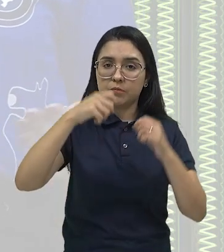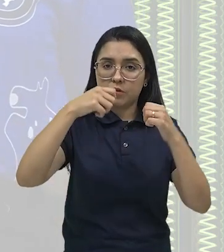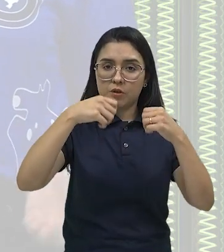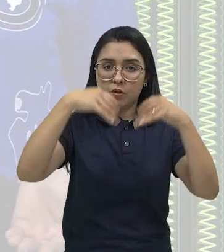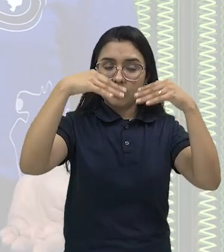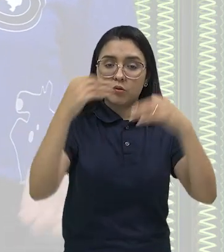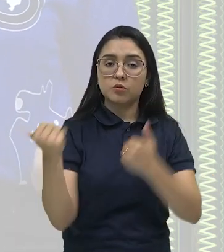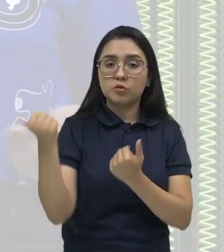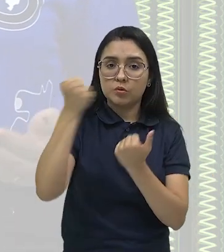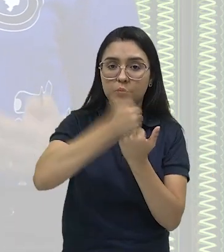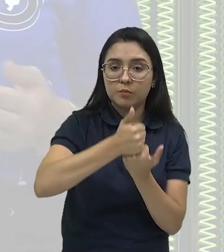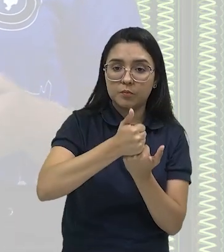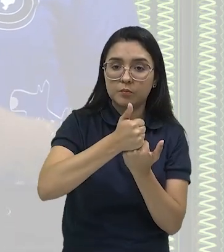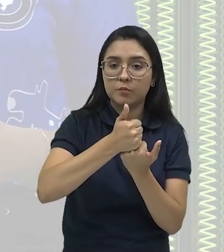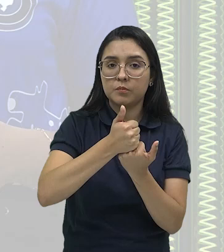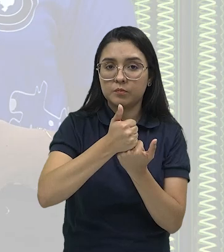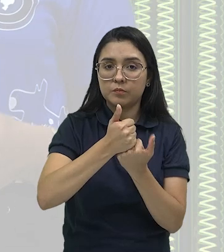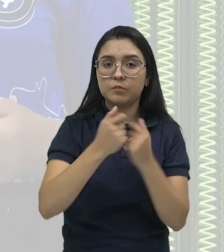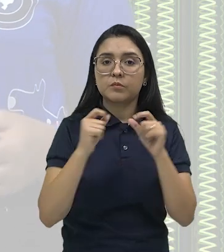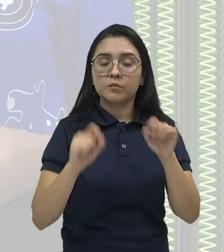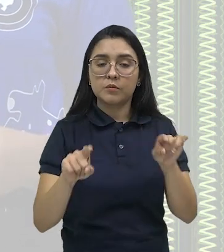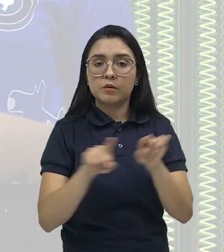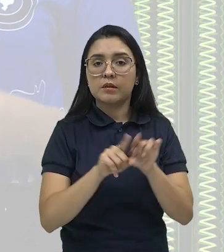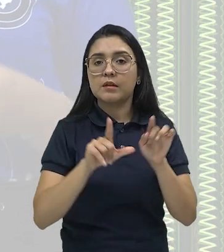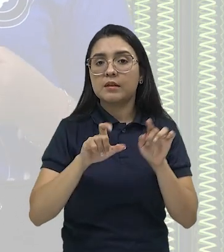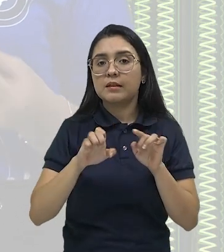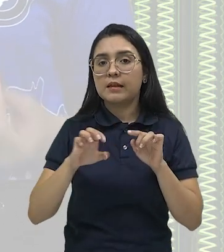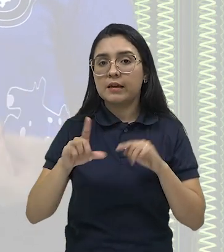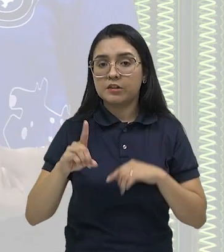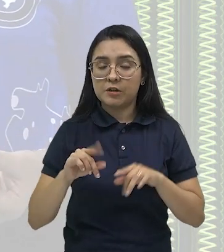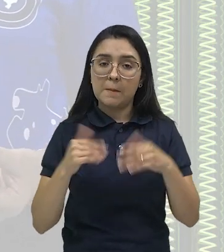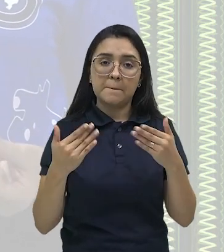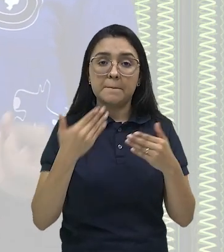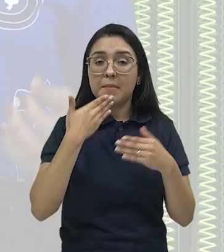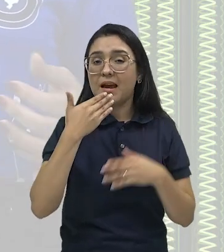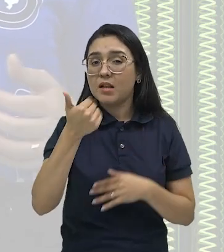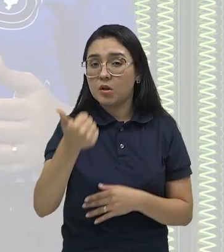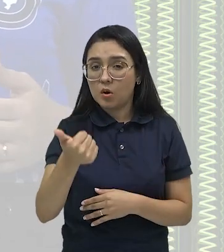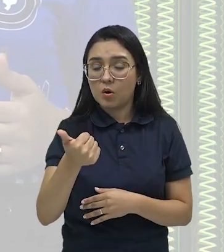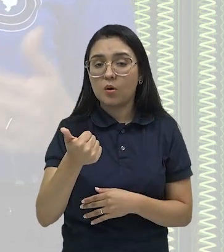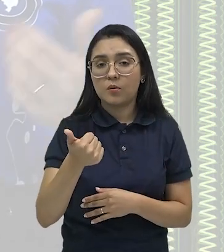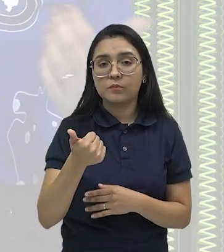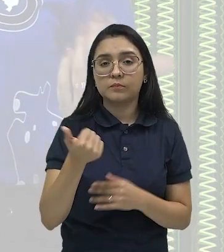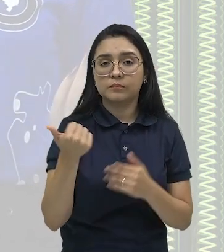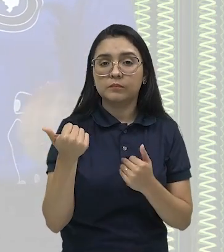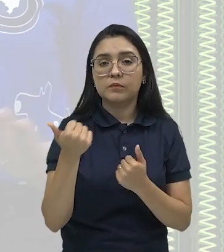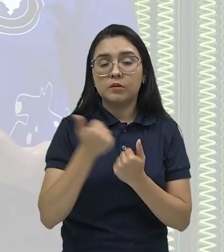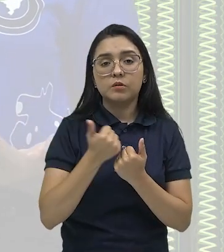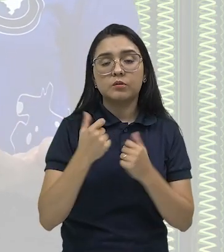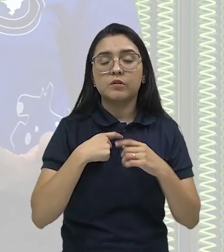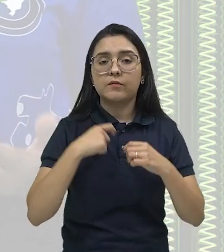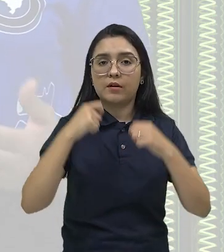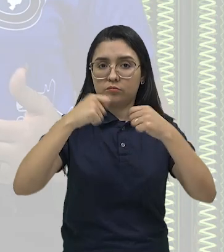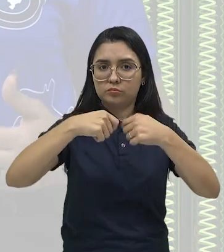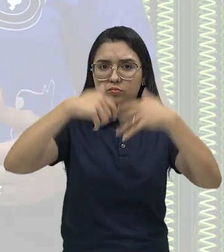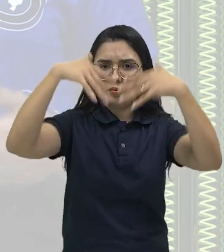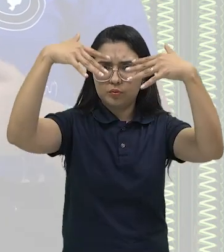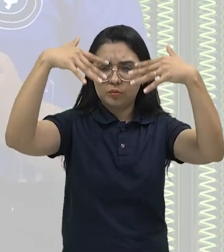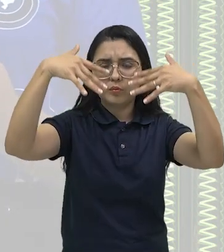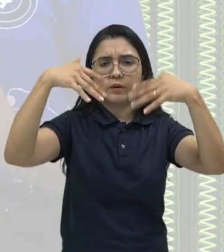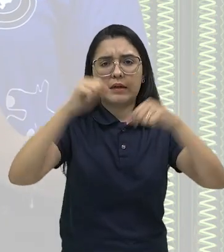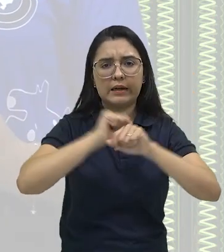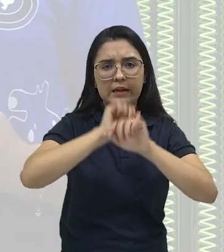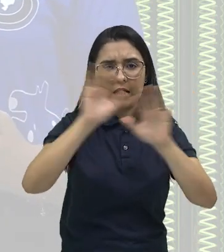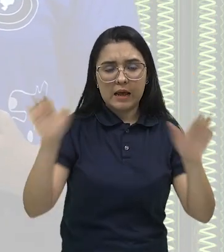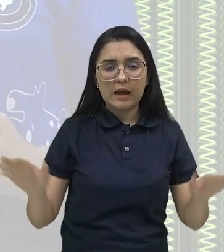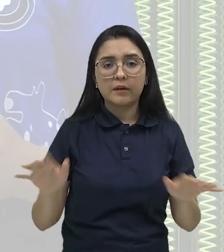incandescente por lâmpadas do tipo LED, que são muito mais eficientes, vão iluminar melhor o ambiente, E no